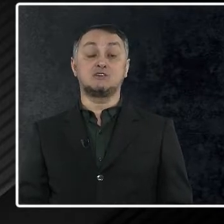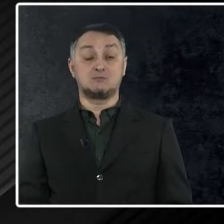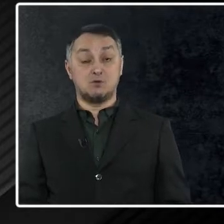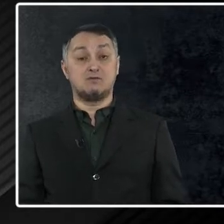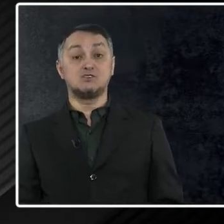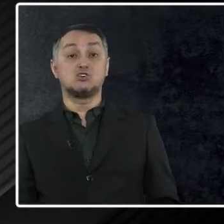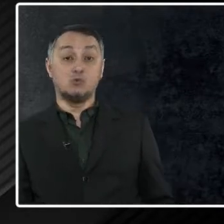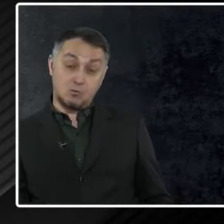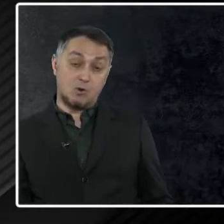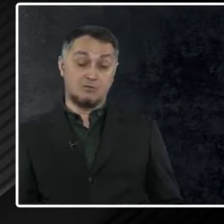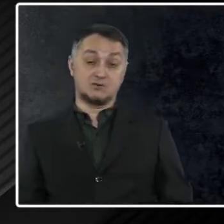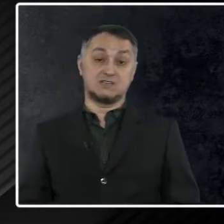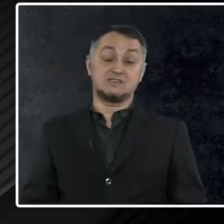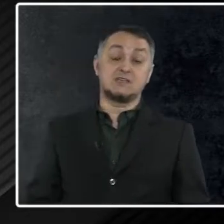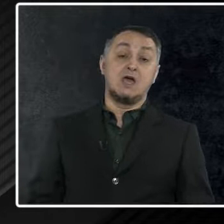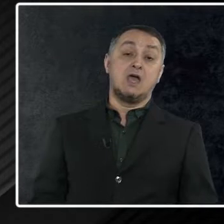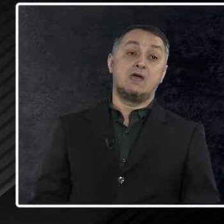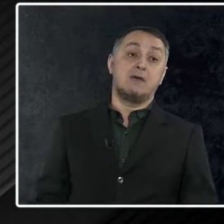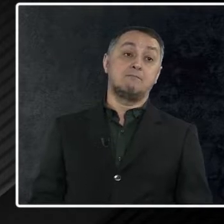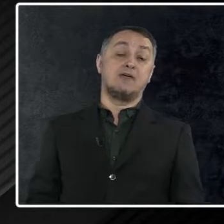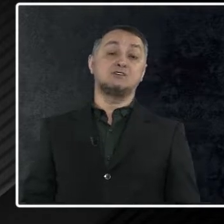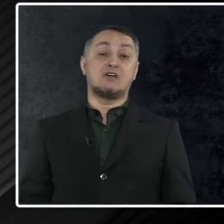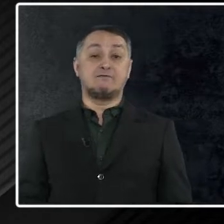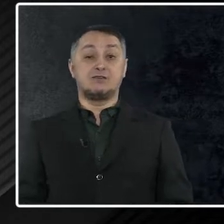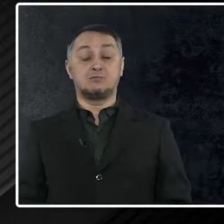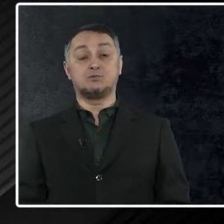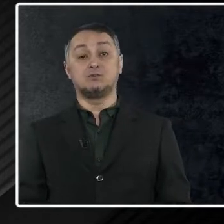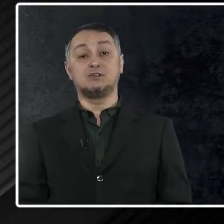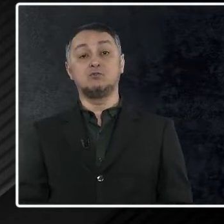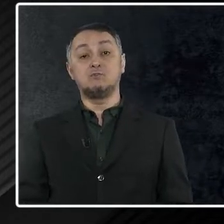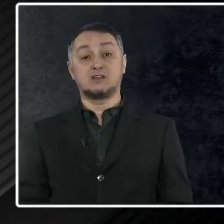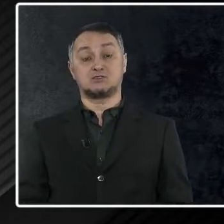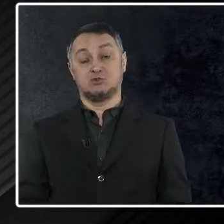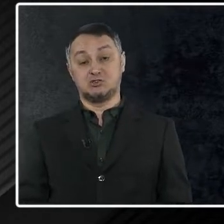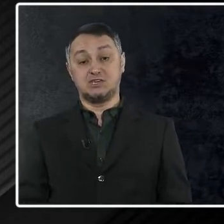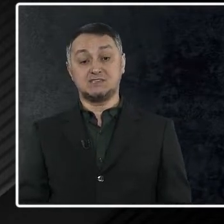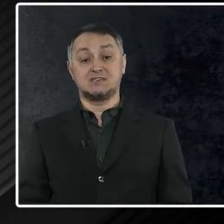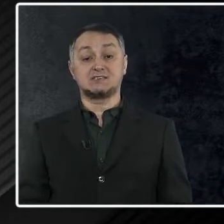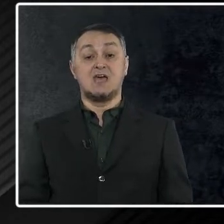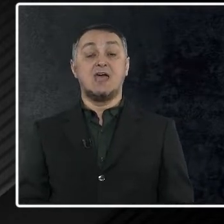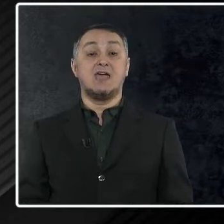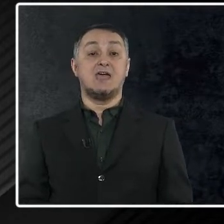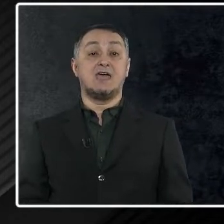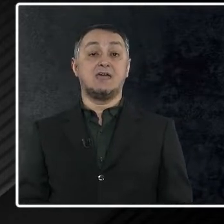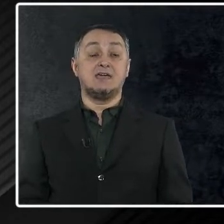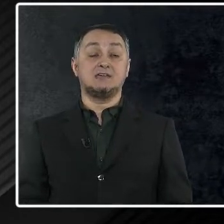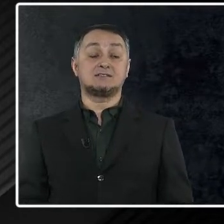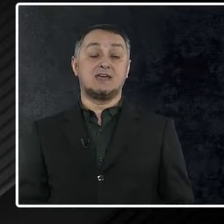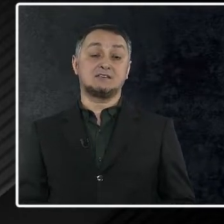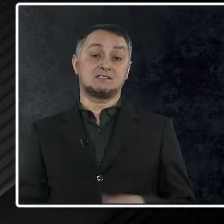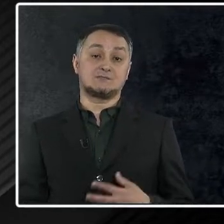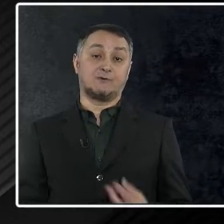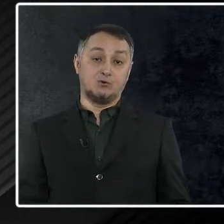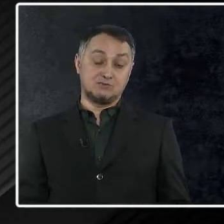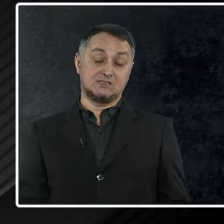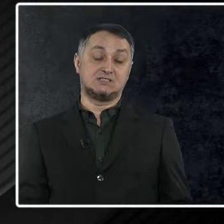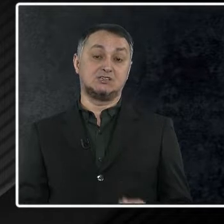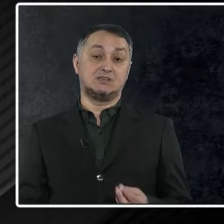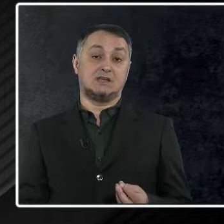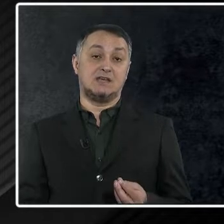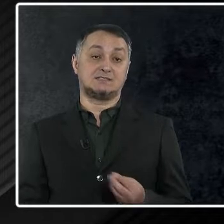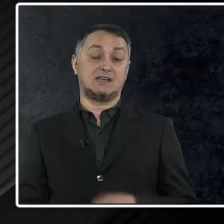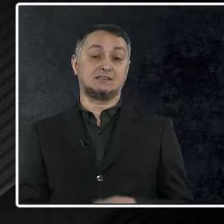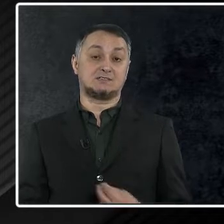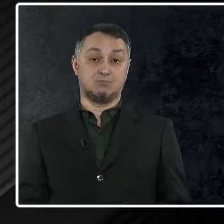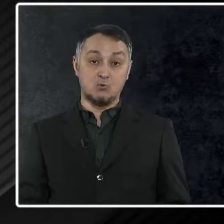E em 2021, como vocês bem já viram por inúmeras notícias, essas fontes